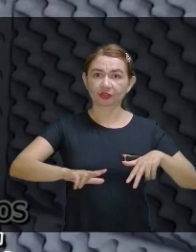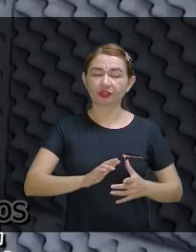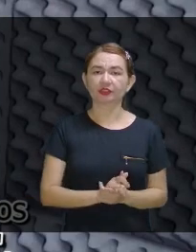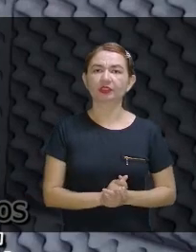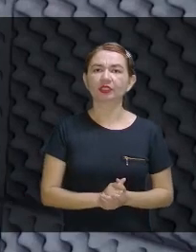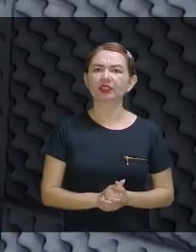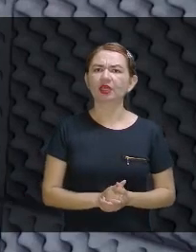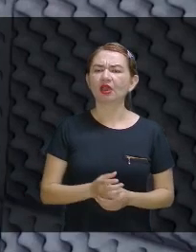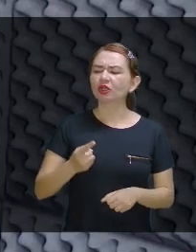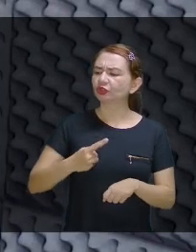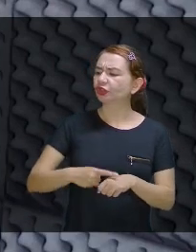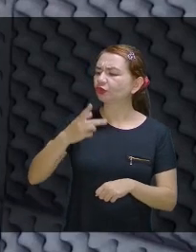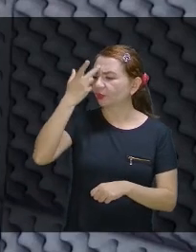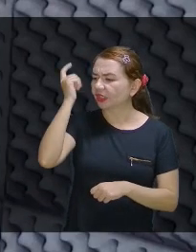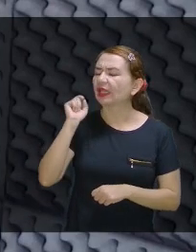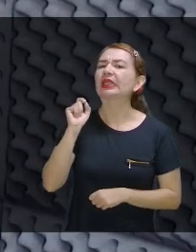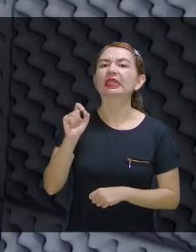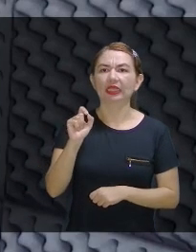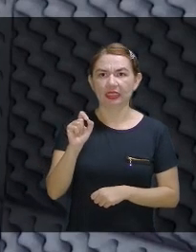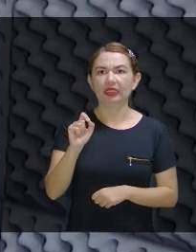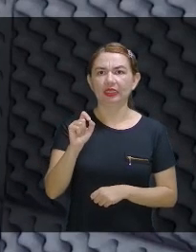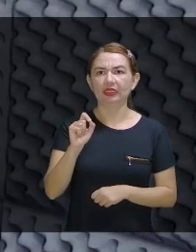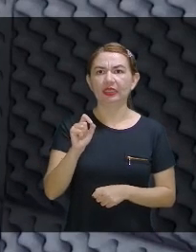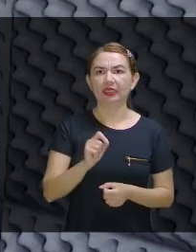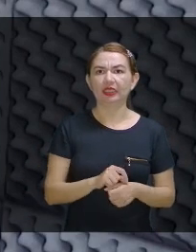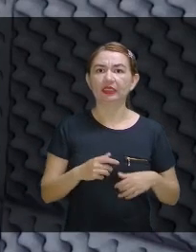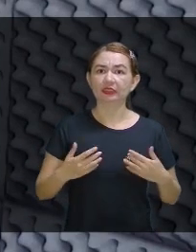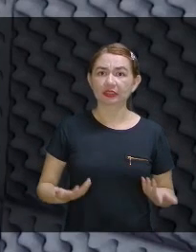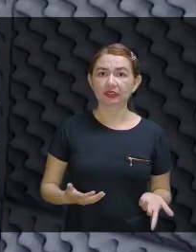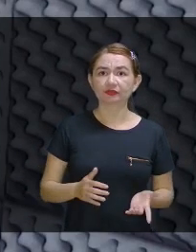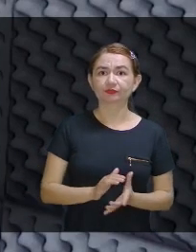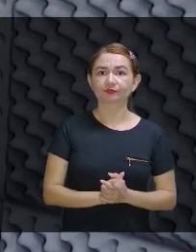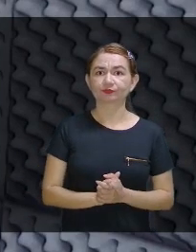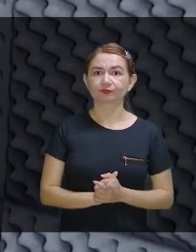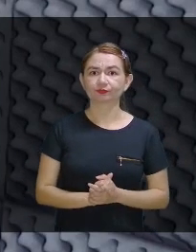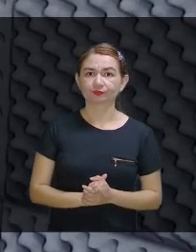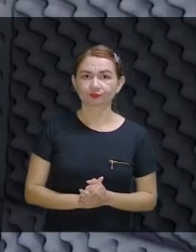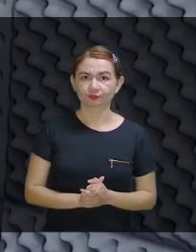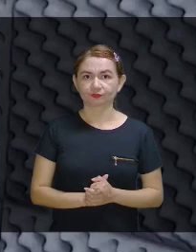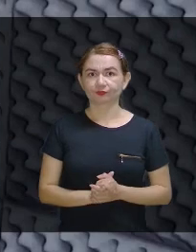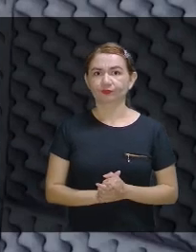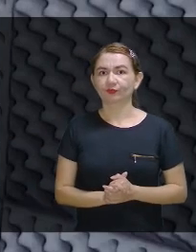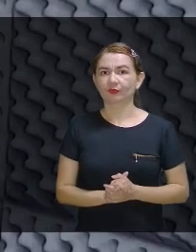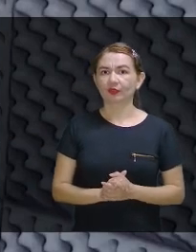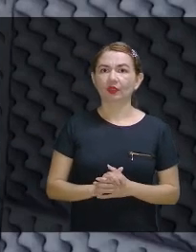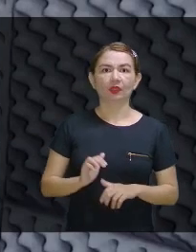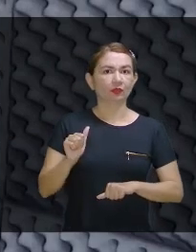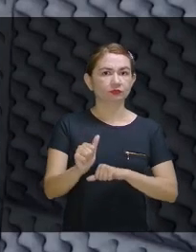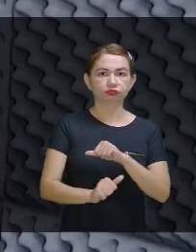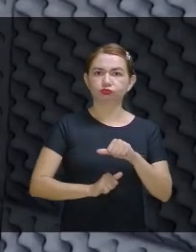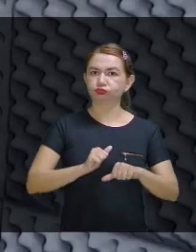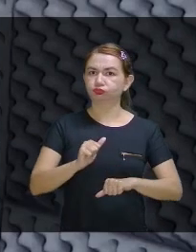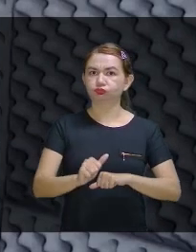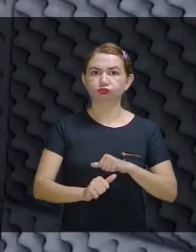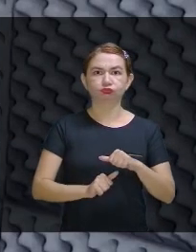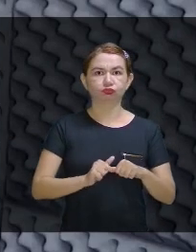fez essa fraude. Sim. Hoje a lei pune a candidata e derruba todo o DRAP, que nós falamos que é